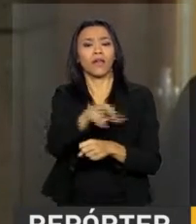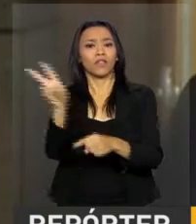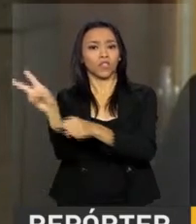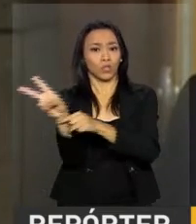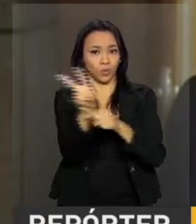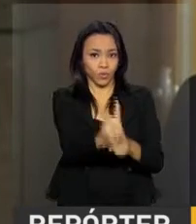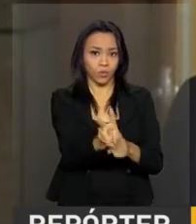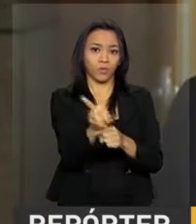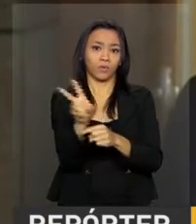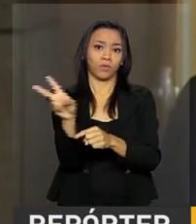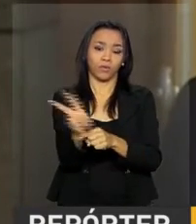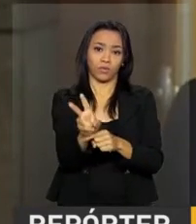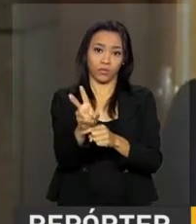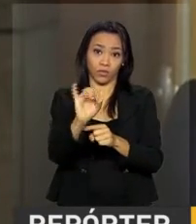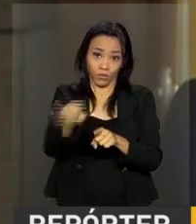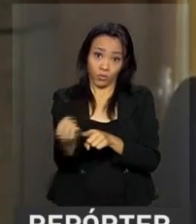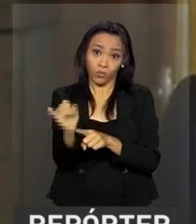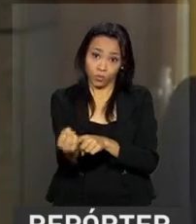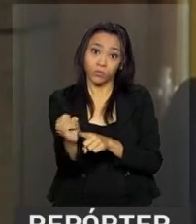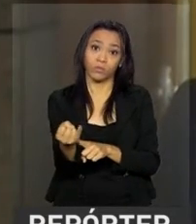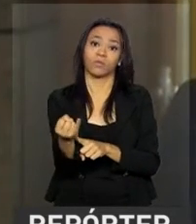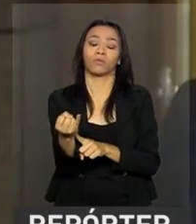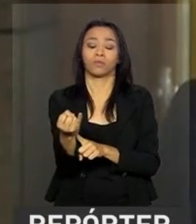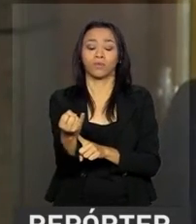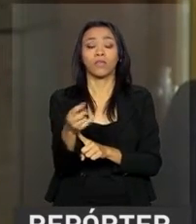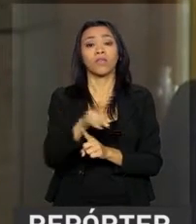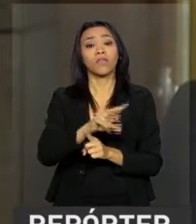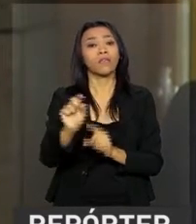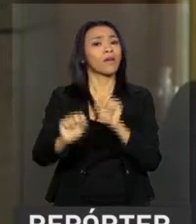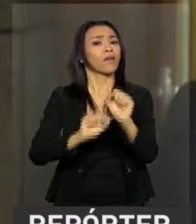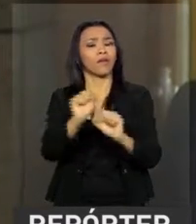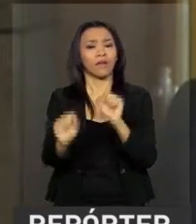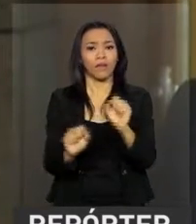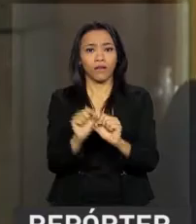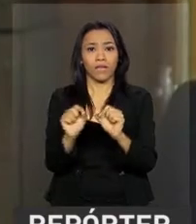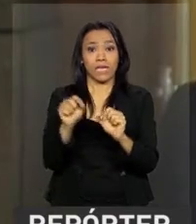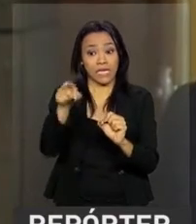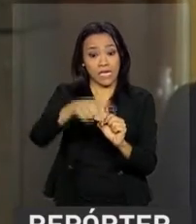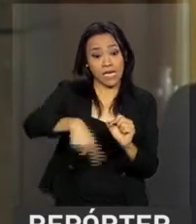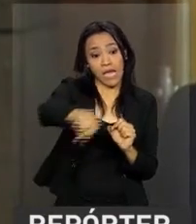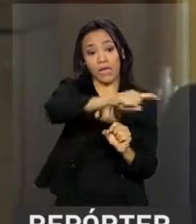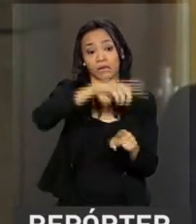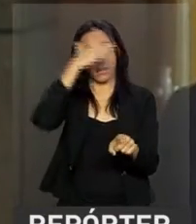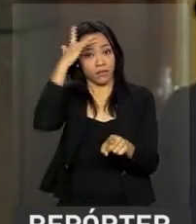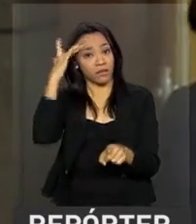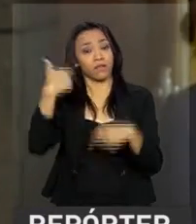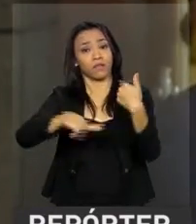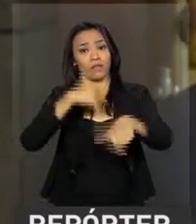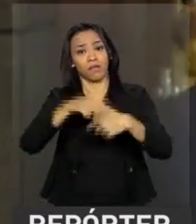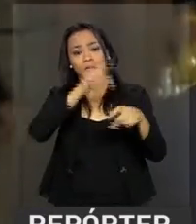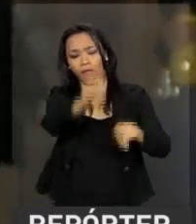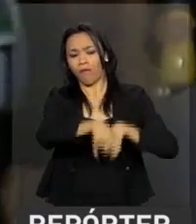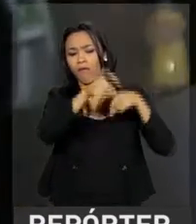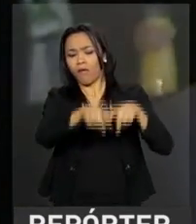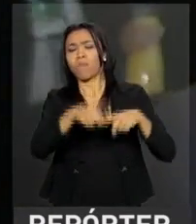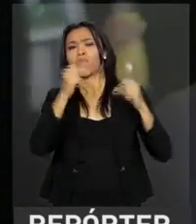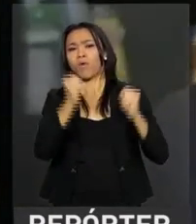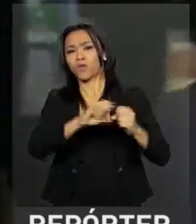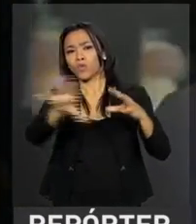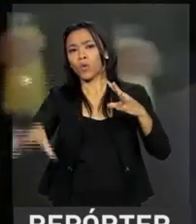e 12 qualquer coisa 75 obrigando a que vai fazer com que esses produtores maiores poderão complementar os seus